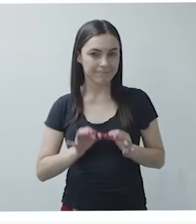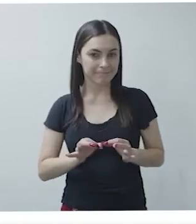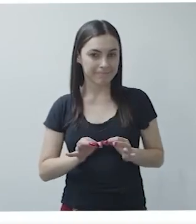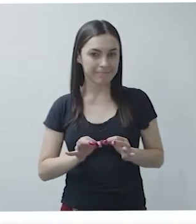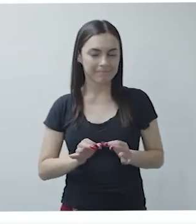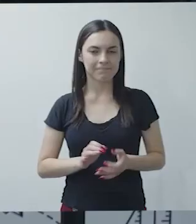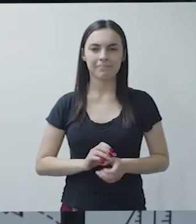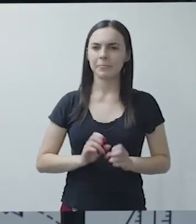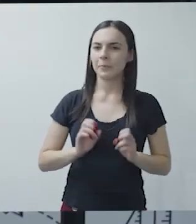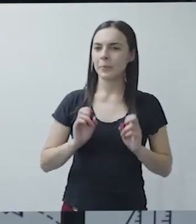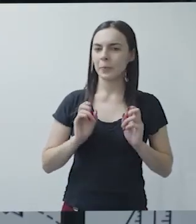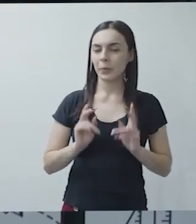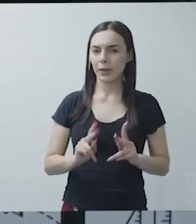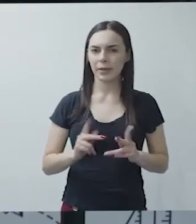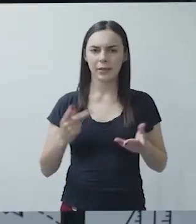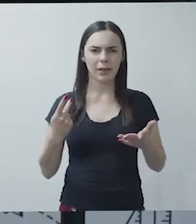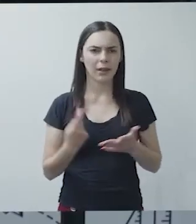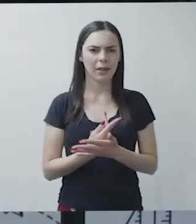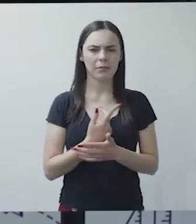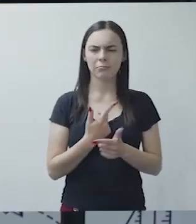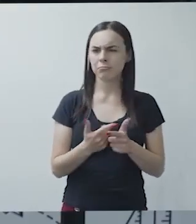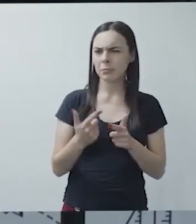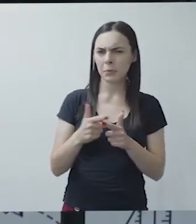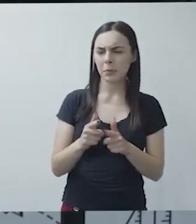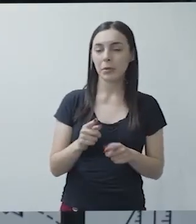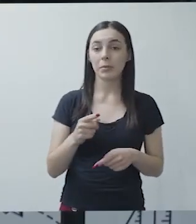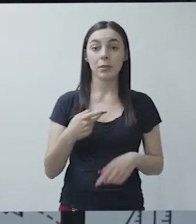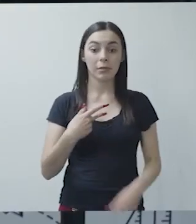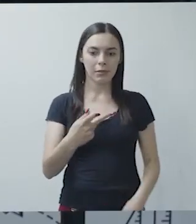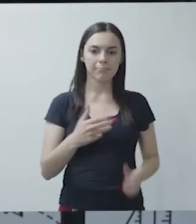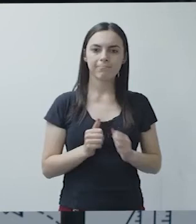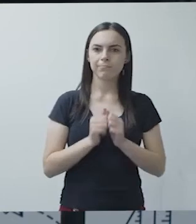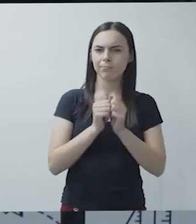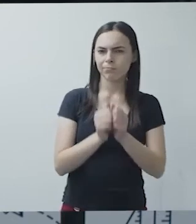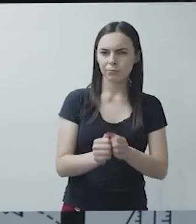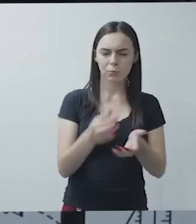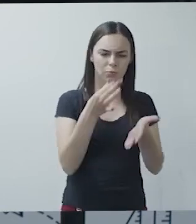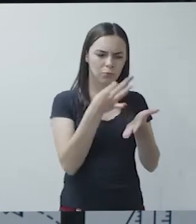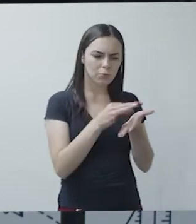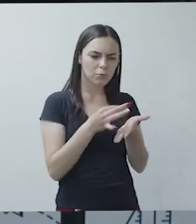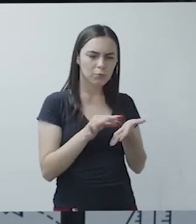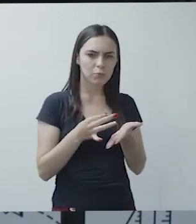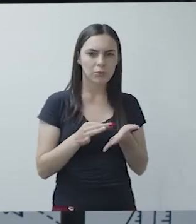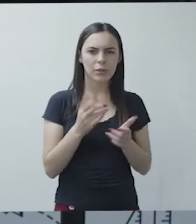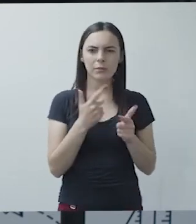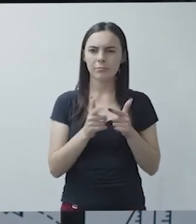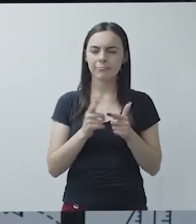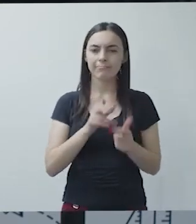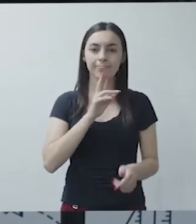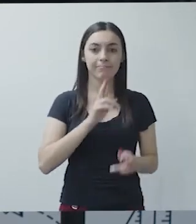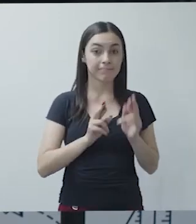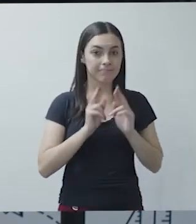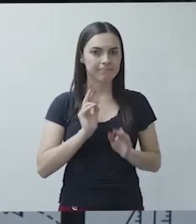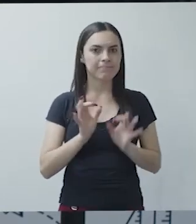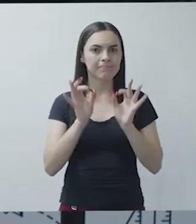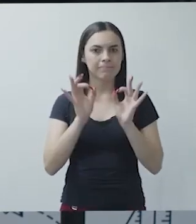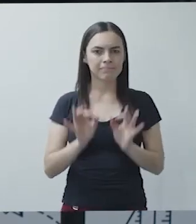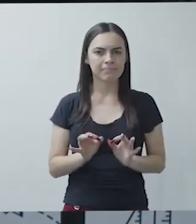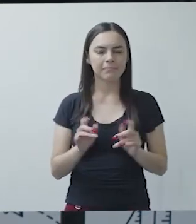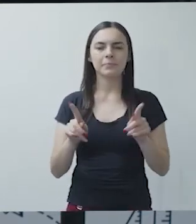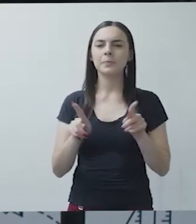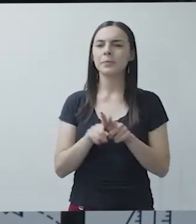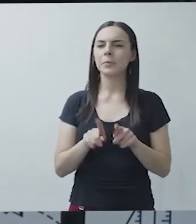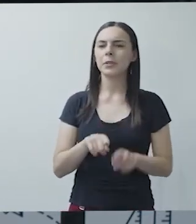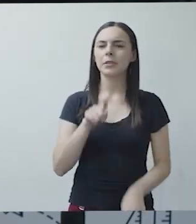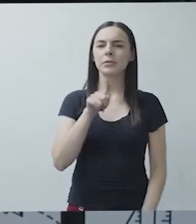tem problema, tá? A gente sempre faz junto para resolver esses problemas, né? E que